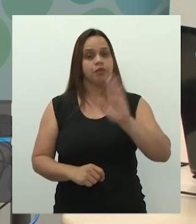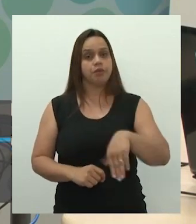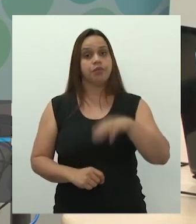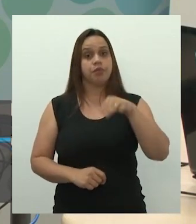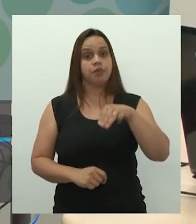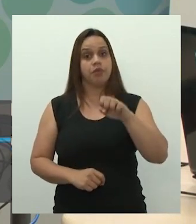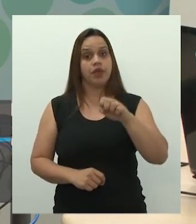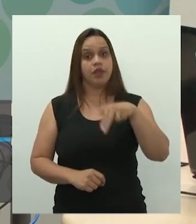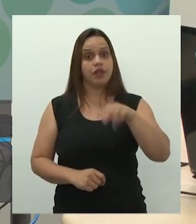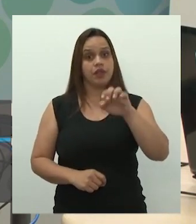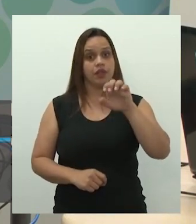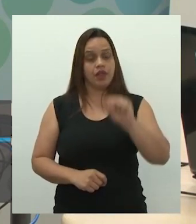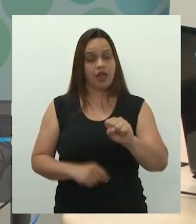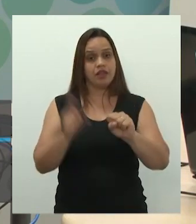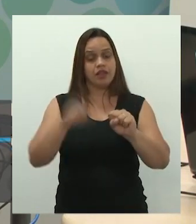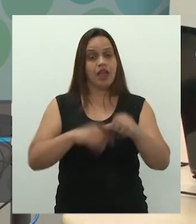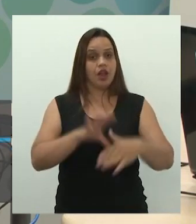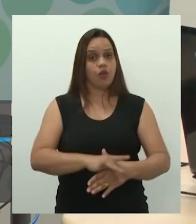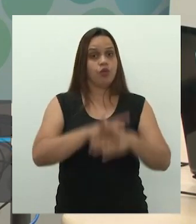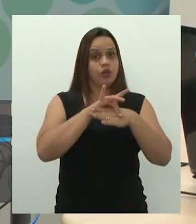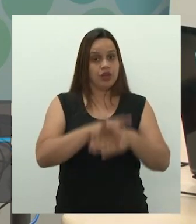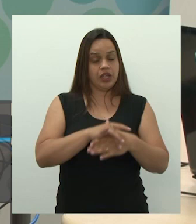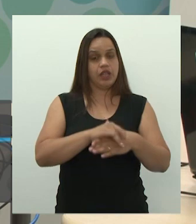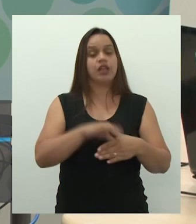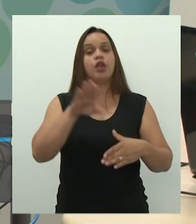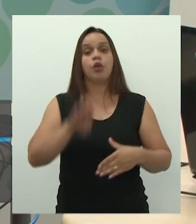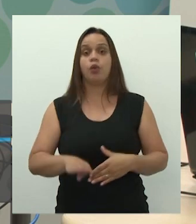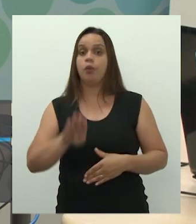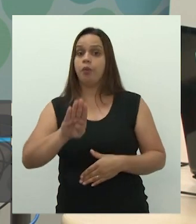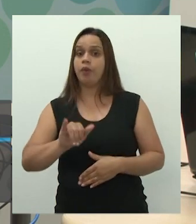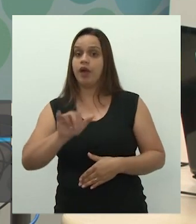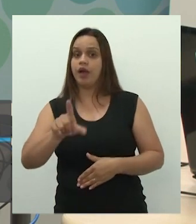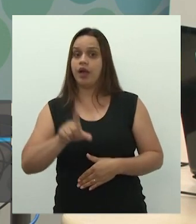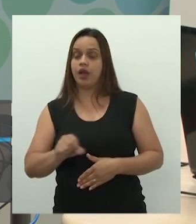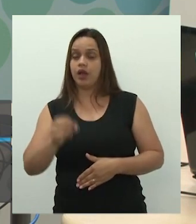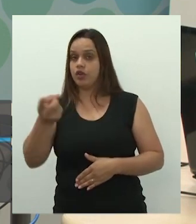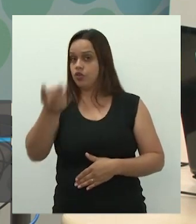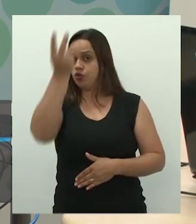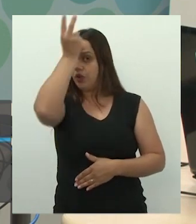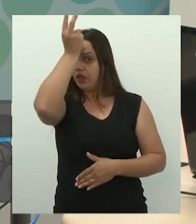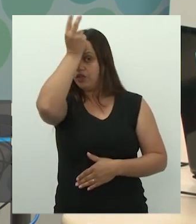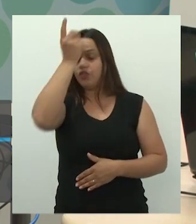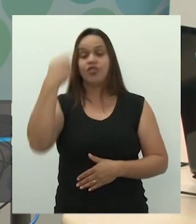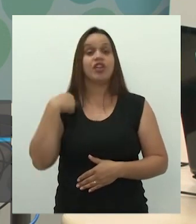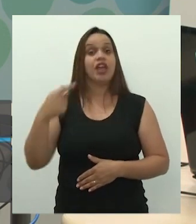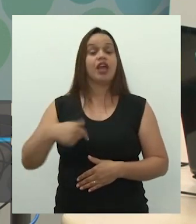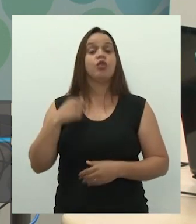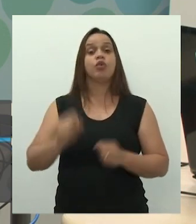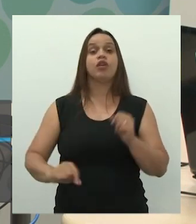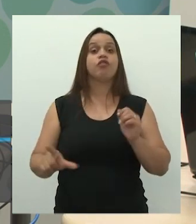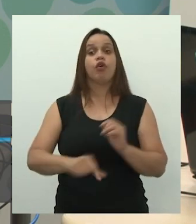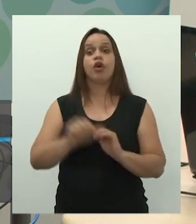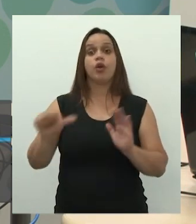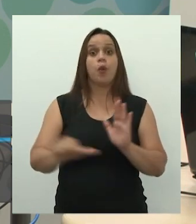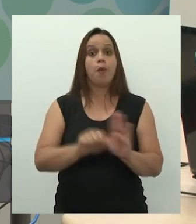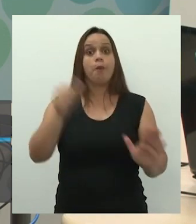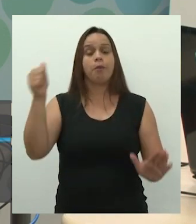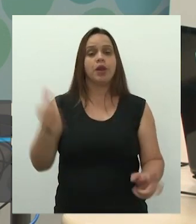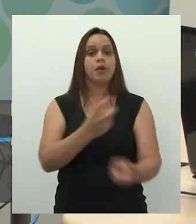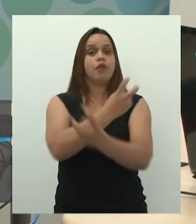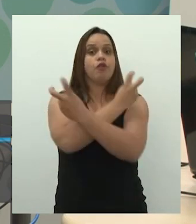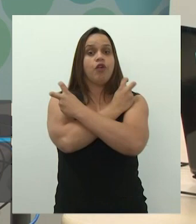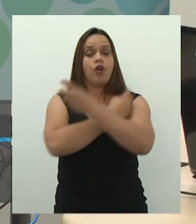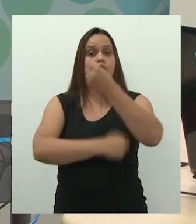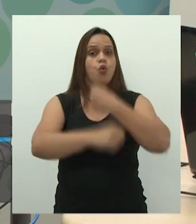né? E ele acabou vencendo os conflitos e se tornou o primeiro faraó lá no ano